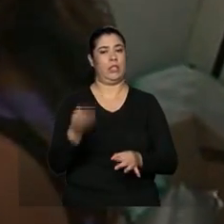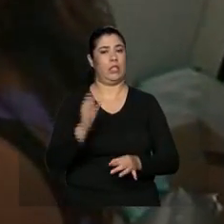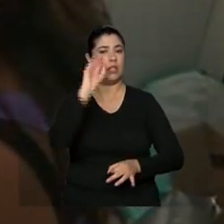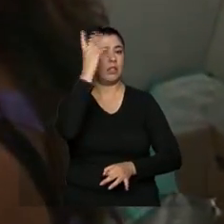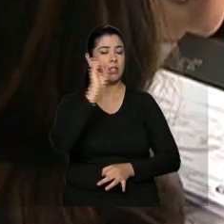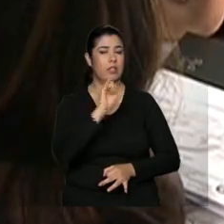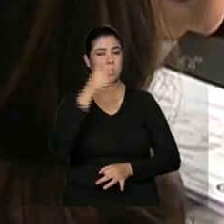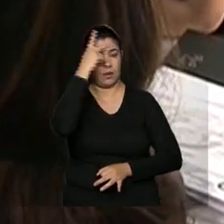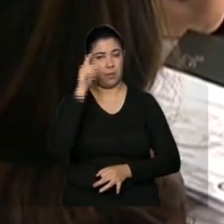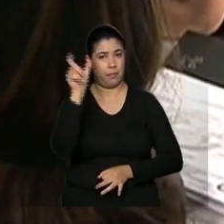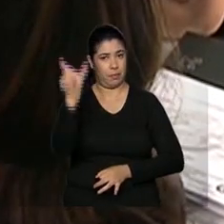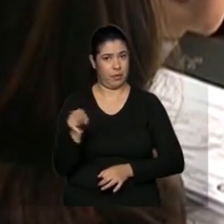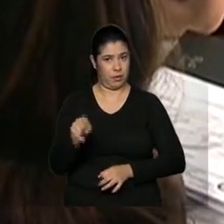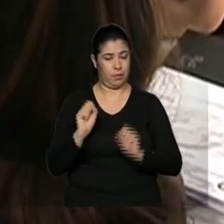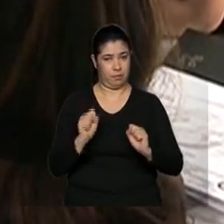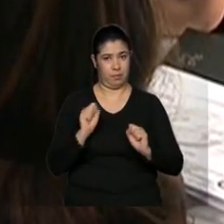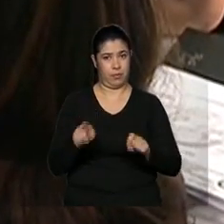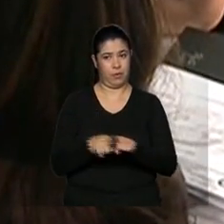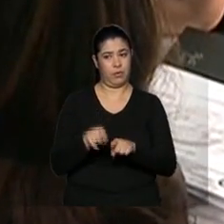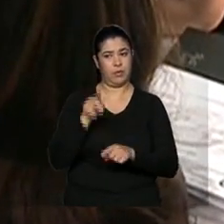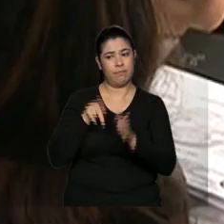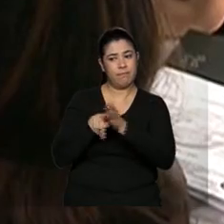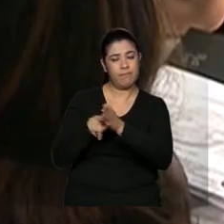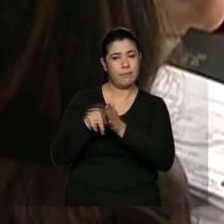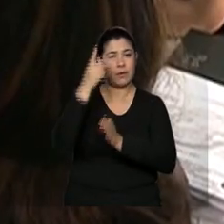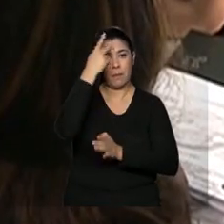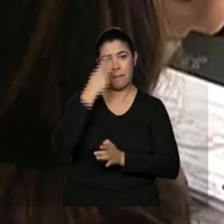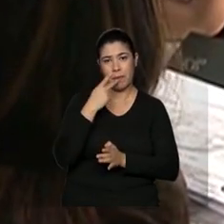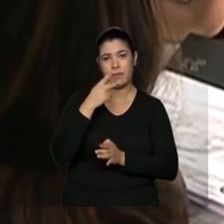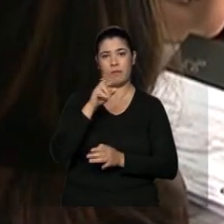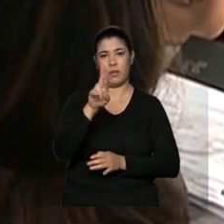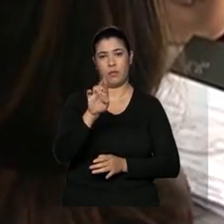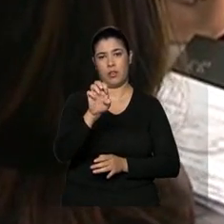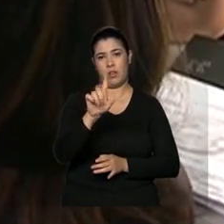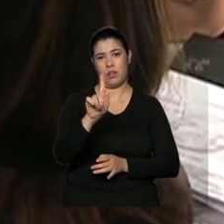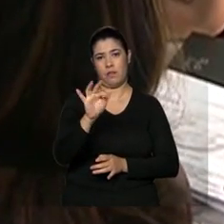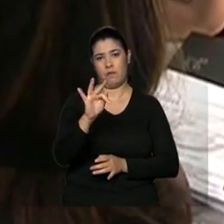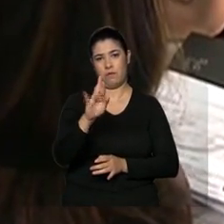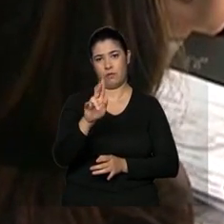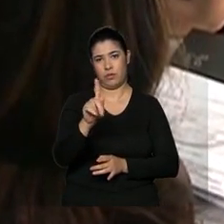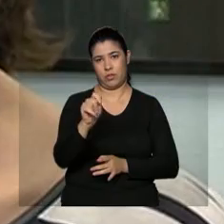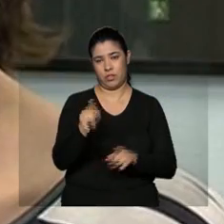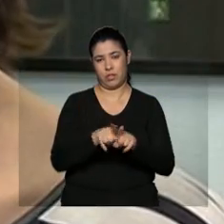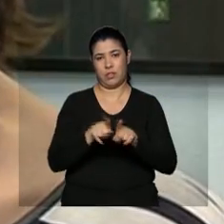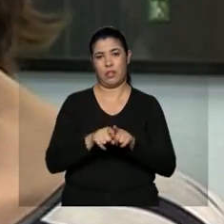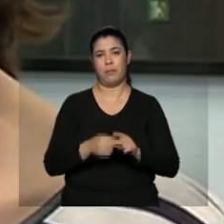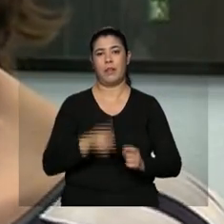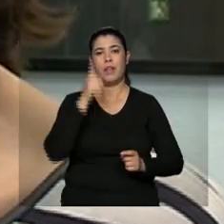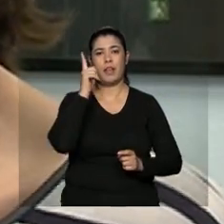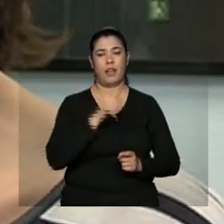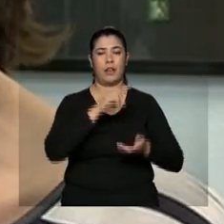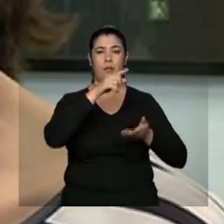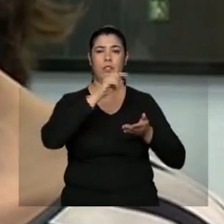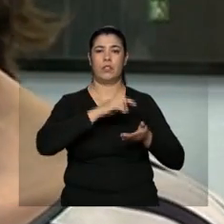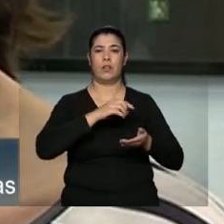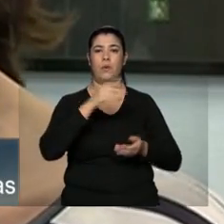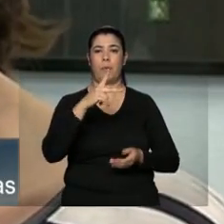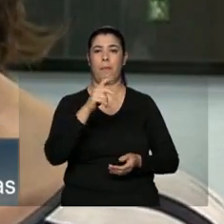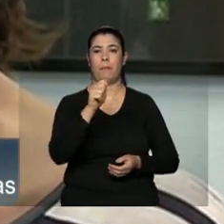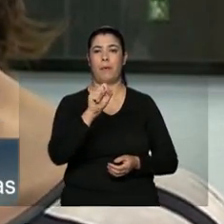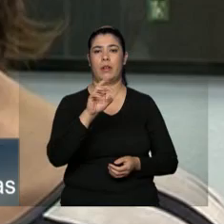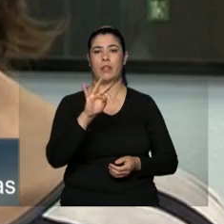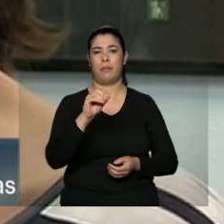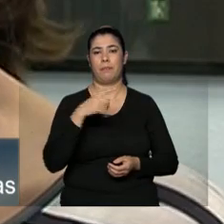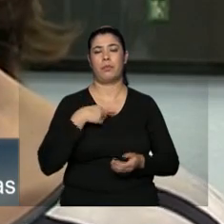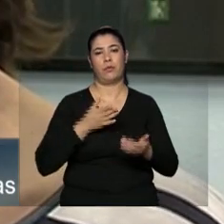se um imigrante pode ser considerado refugiado e ganhar visto de residente no Brasil. Um refugiado, diferente do migrante